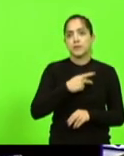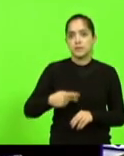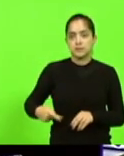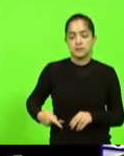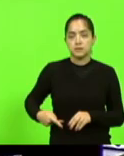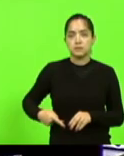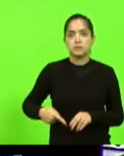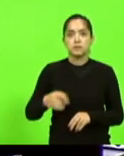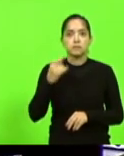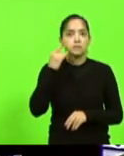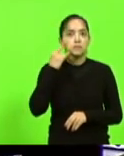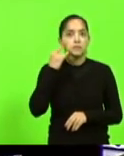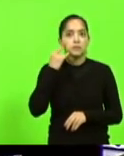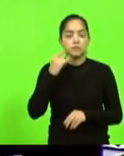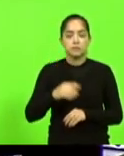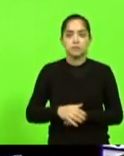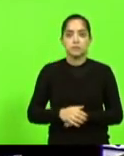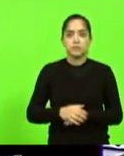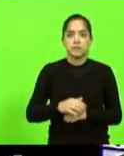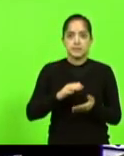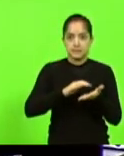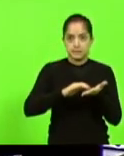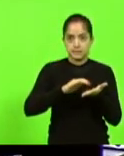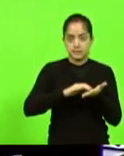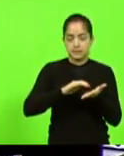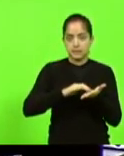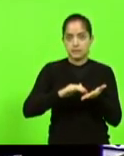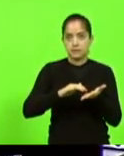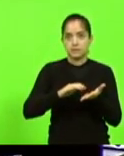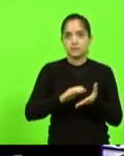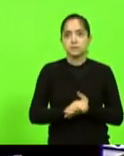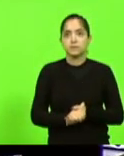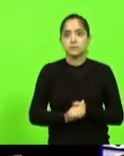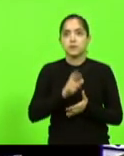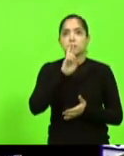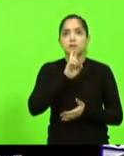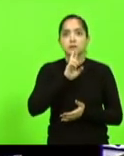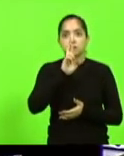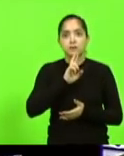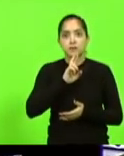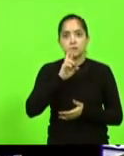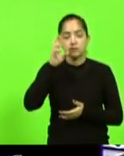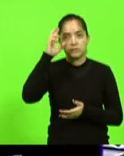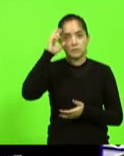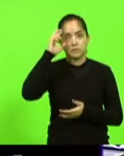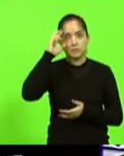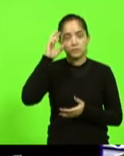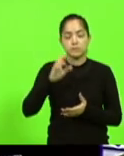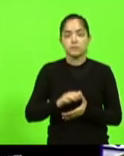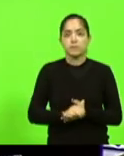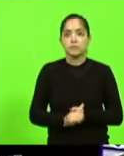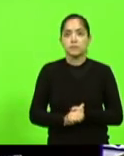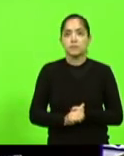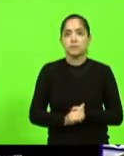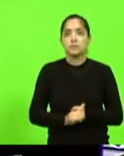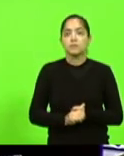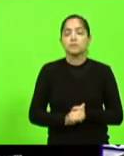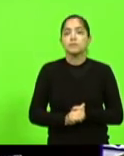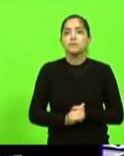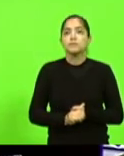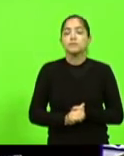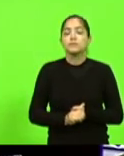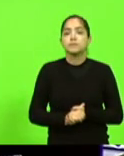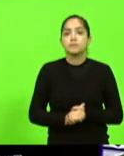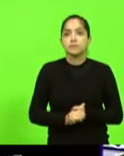deputados Mauro de Nadal. Secretarias, deputados Ricardo Alba e Rodrigo Minotto. Às 18 horas e 6 minutos do